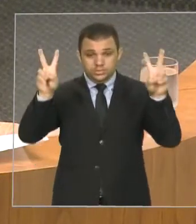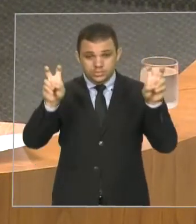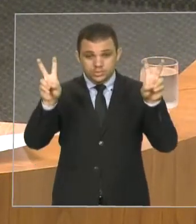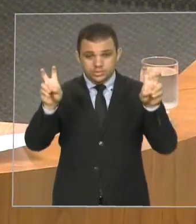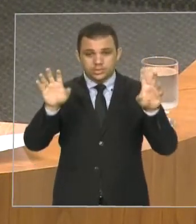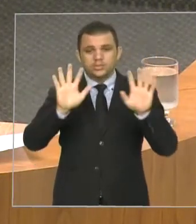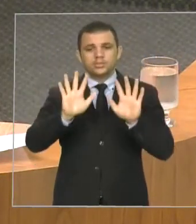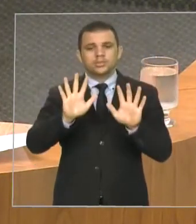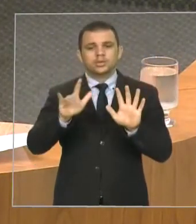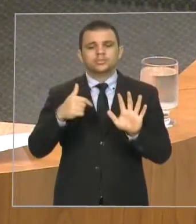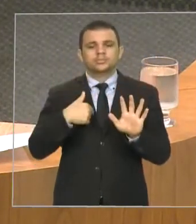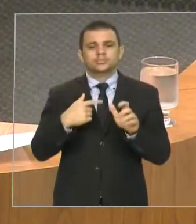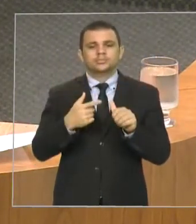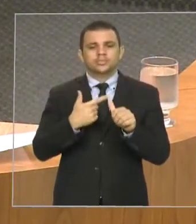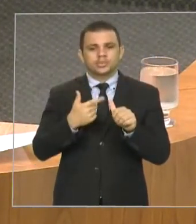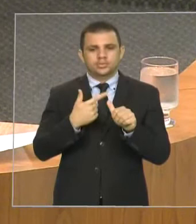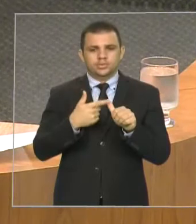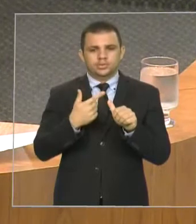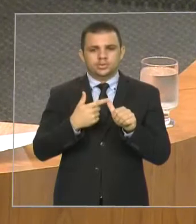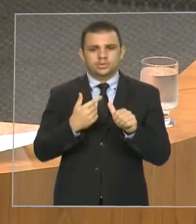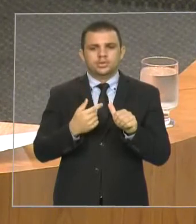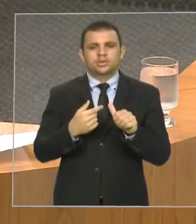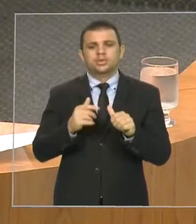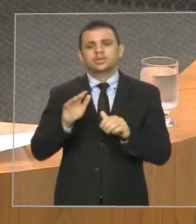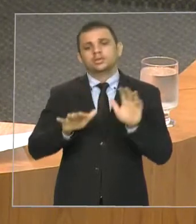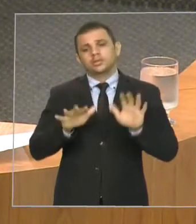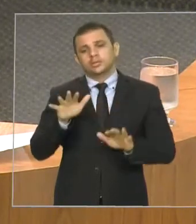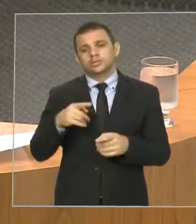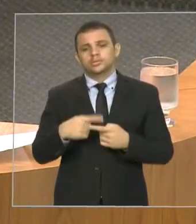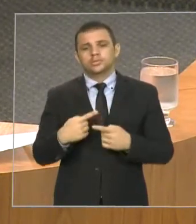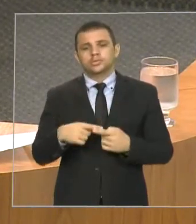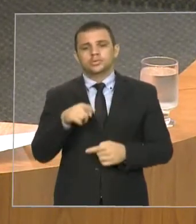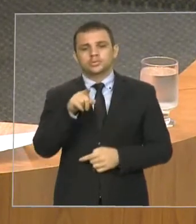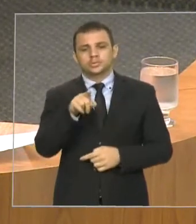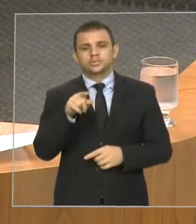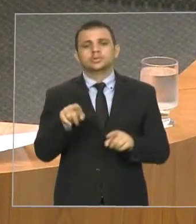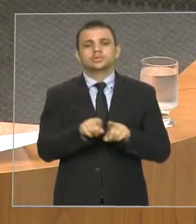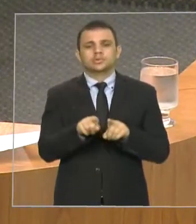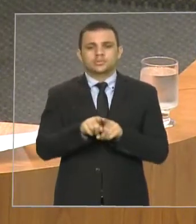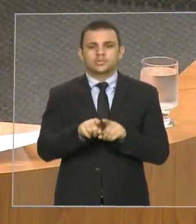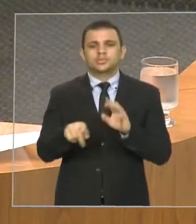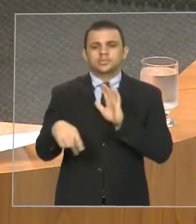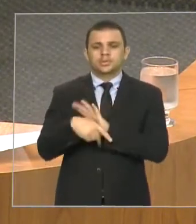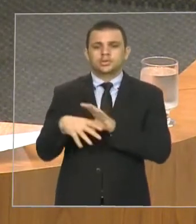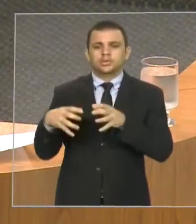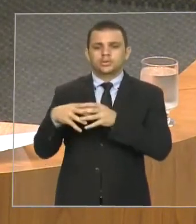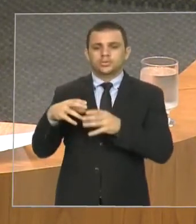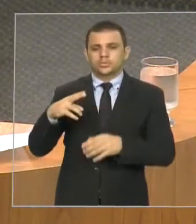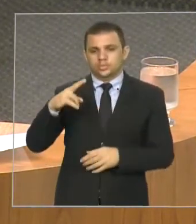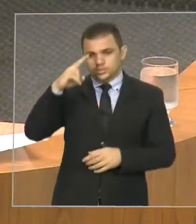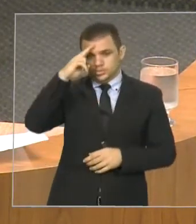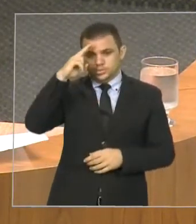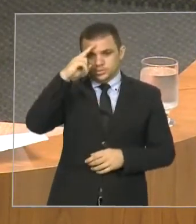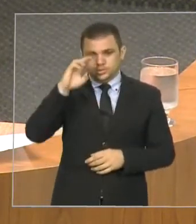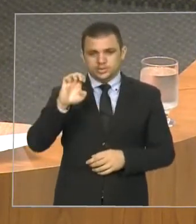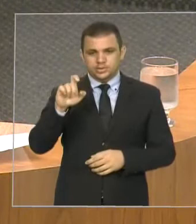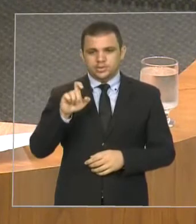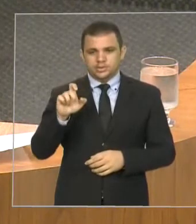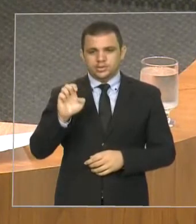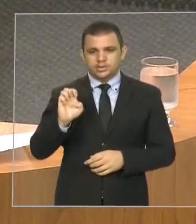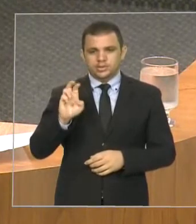primeiro, que Vossa Excelência, talvez por ser egresso do Exército, e lá a carreira de